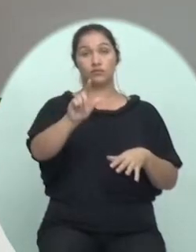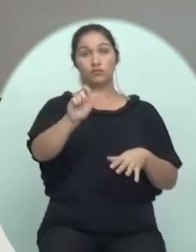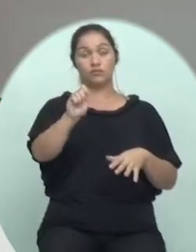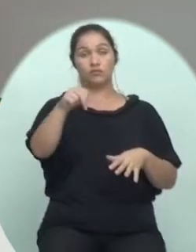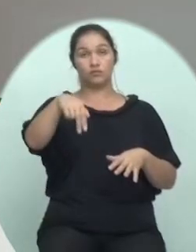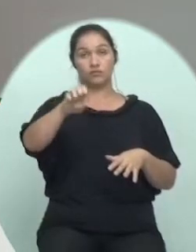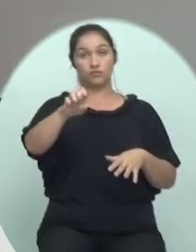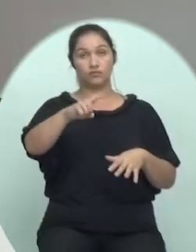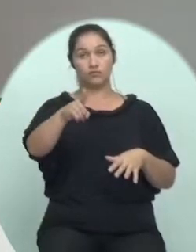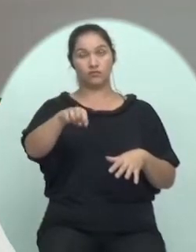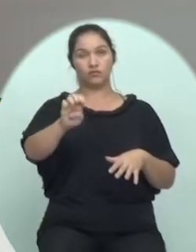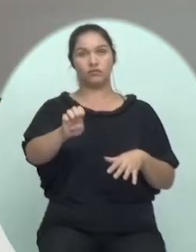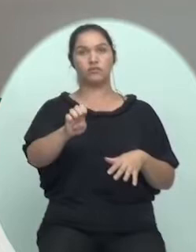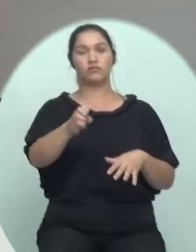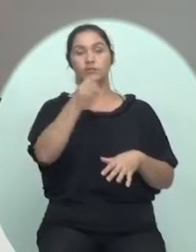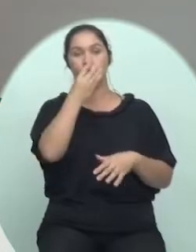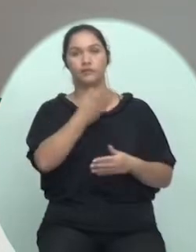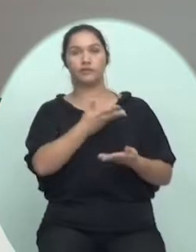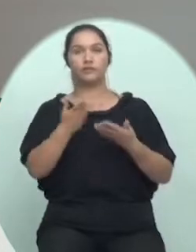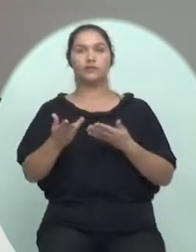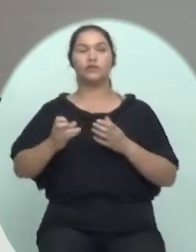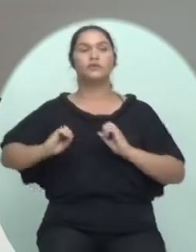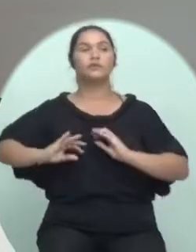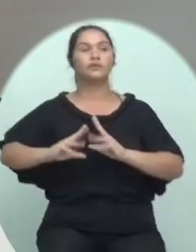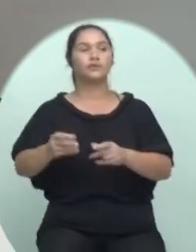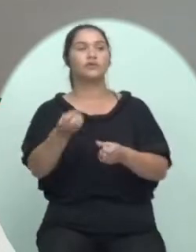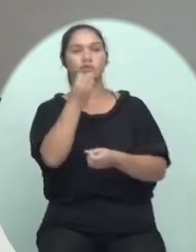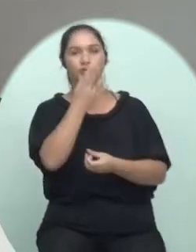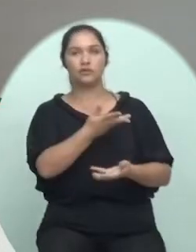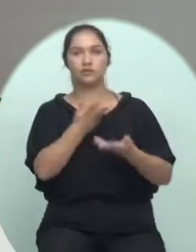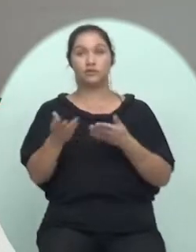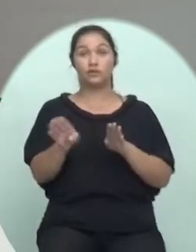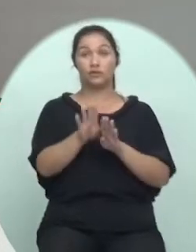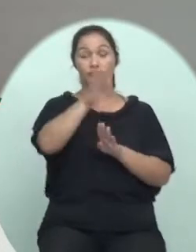todos que nos assistem pela TV Cidadã e também pelas redes sociais.